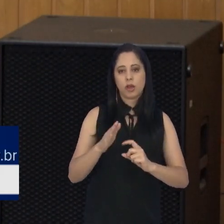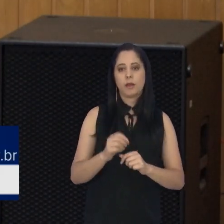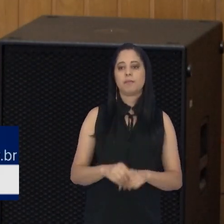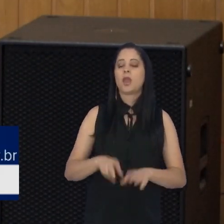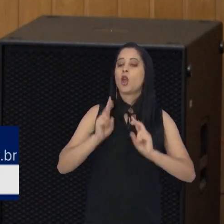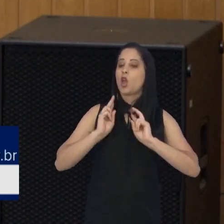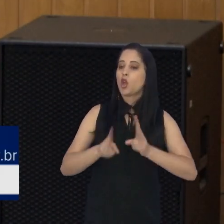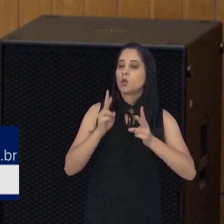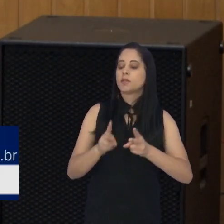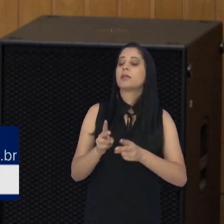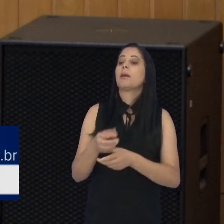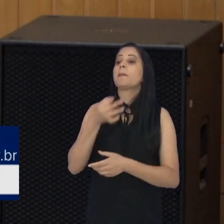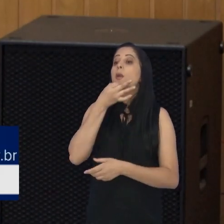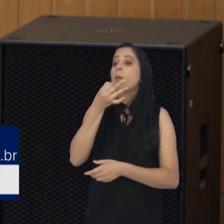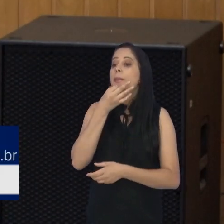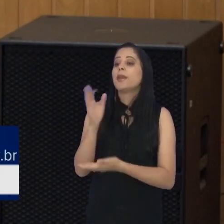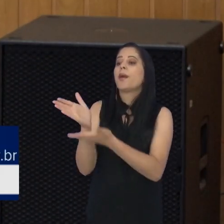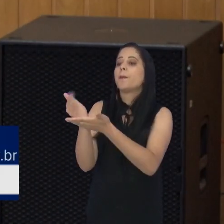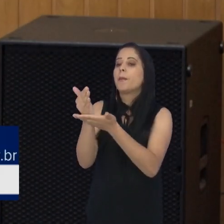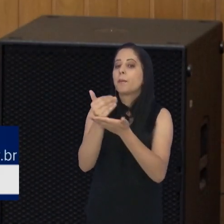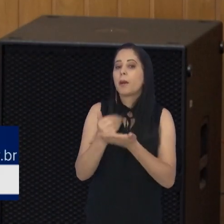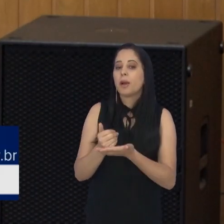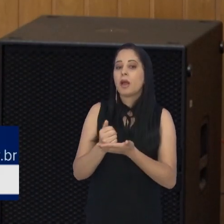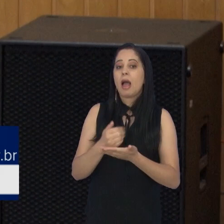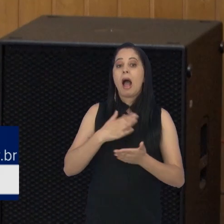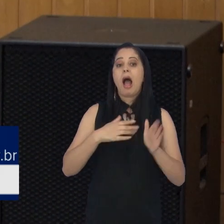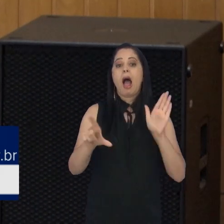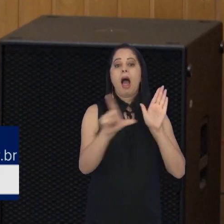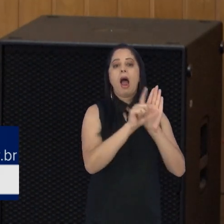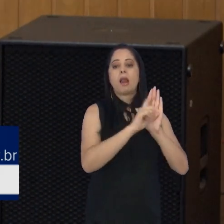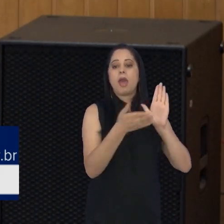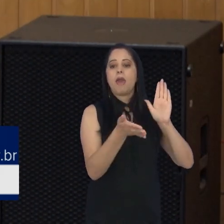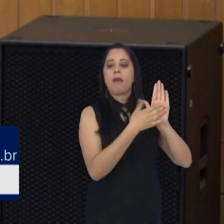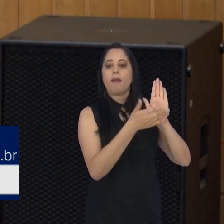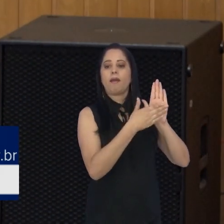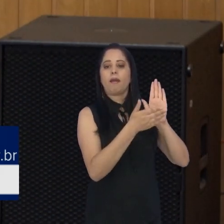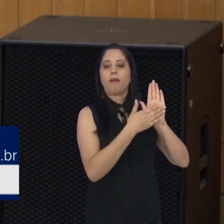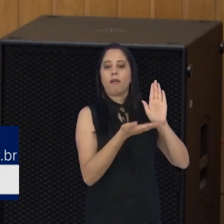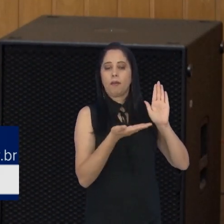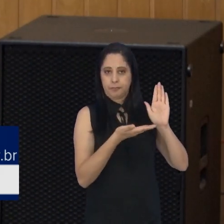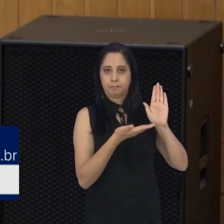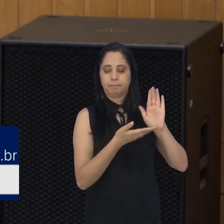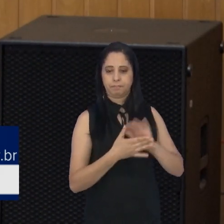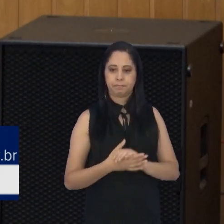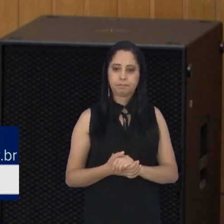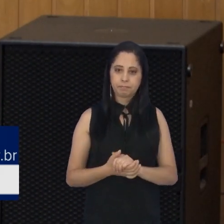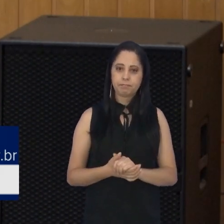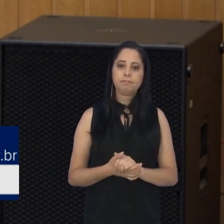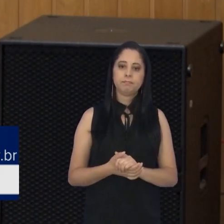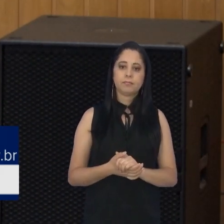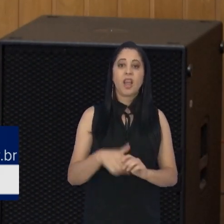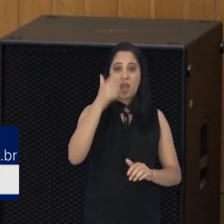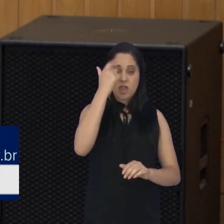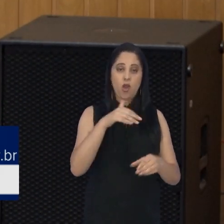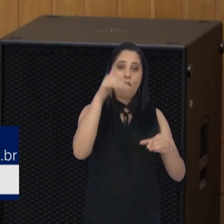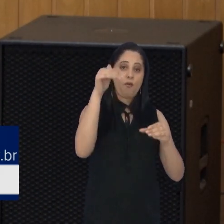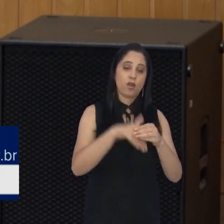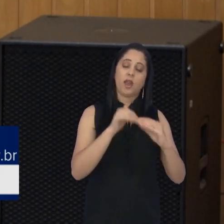voto, escutei a lei que está aqui na minha mão do Tribunal de Contas, dos inquéritos, e votei